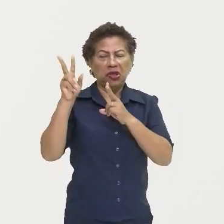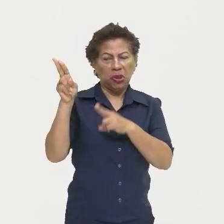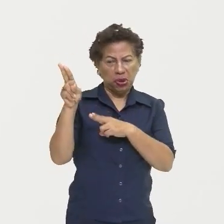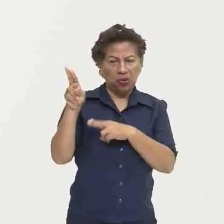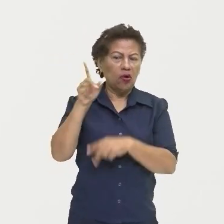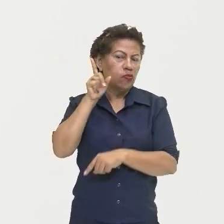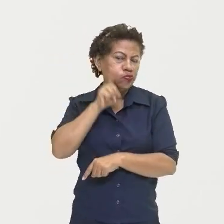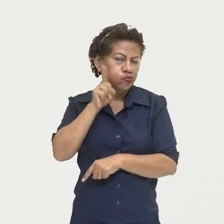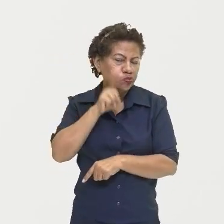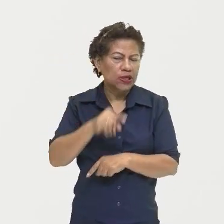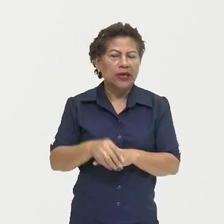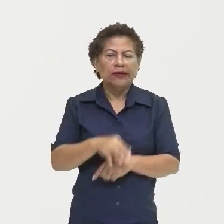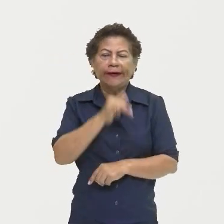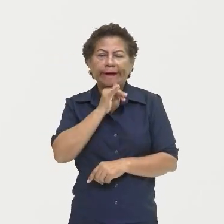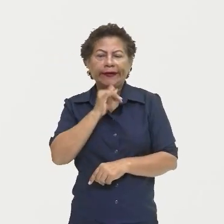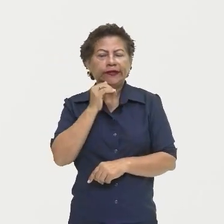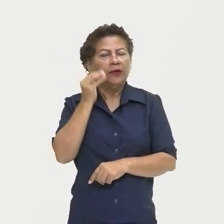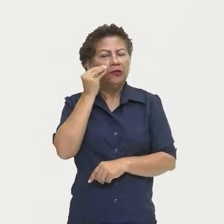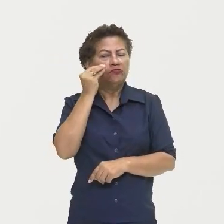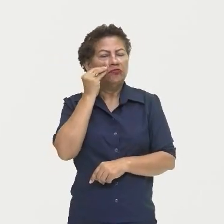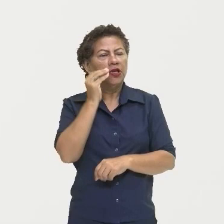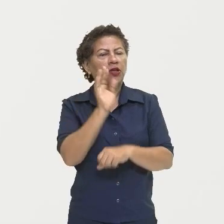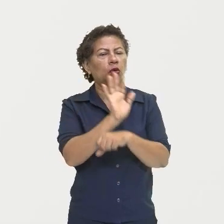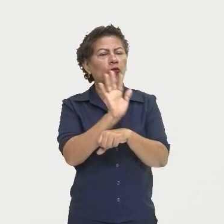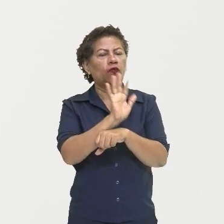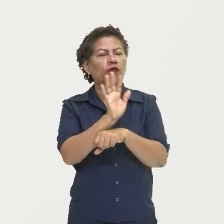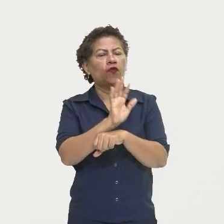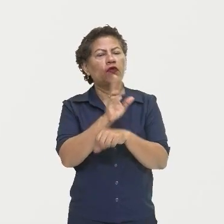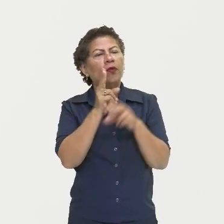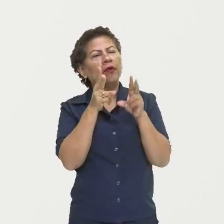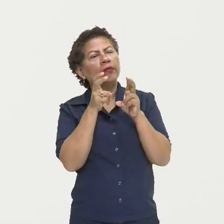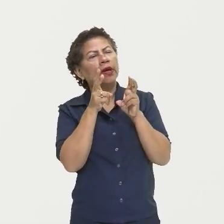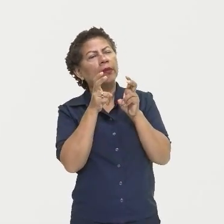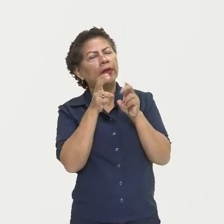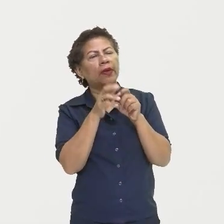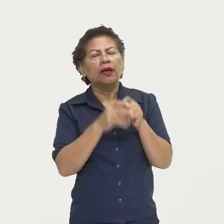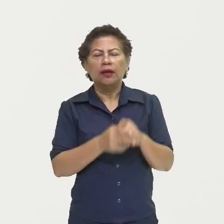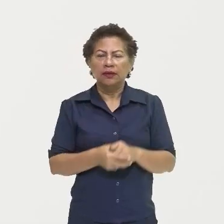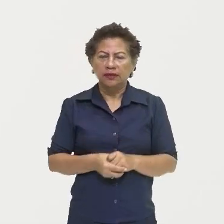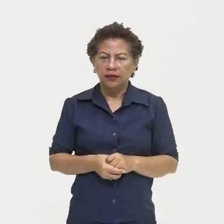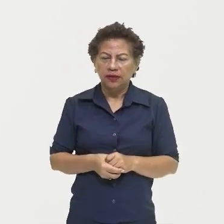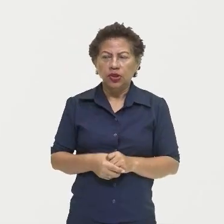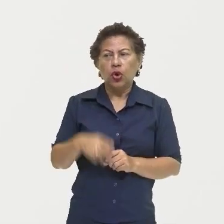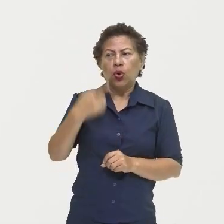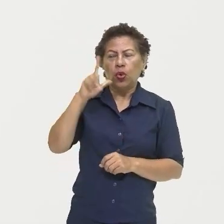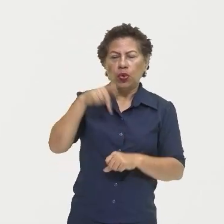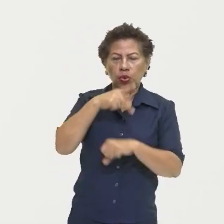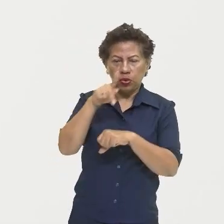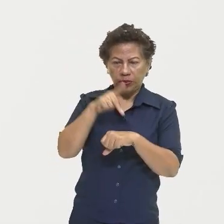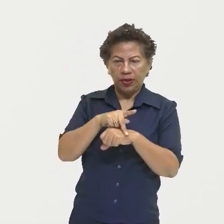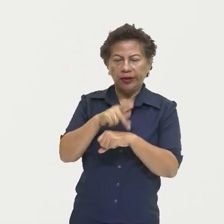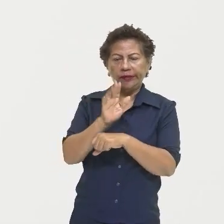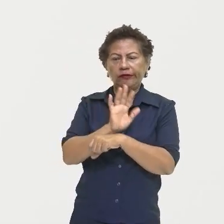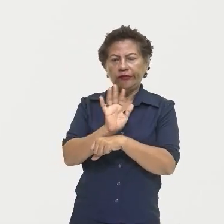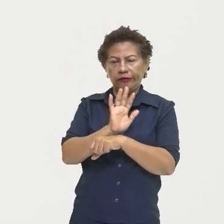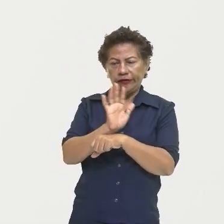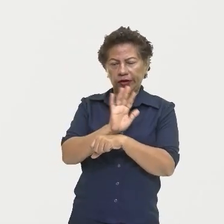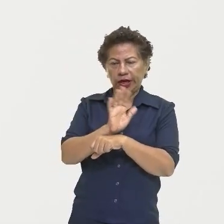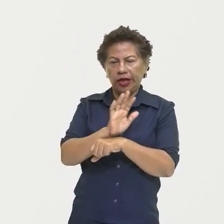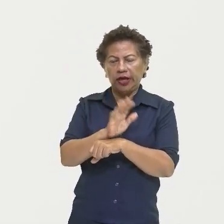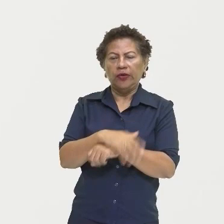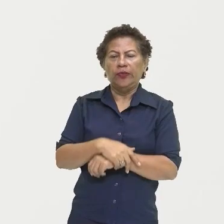às vezes a gente está assistindo ali um filme americano ou então um filme aí de um outro país, né? A gente vê ali